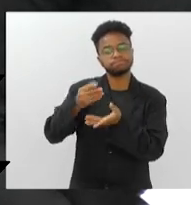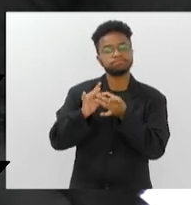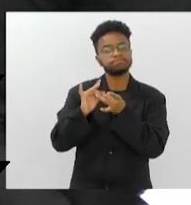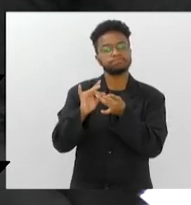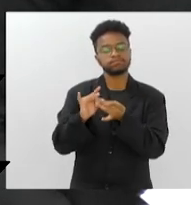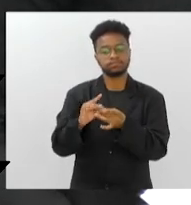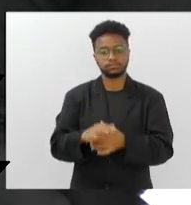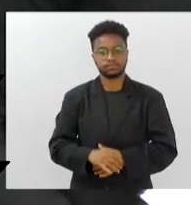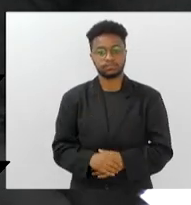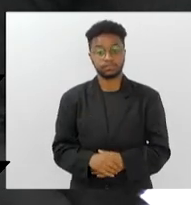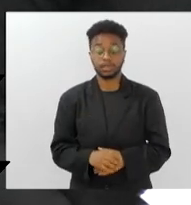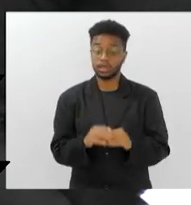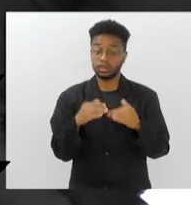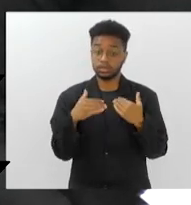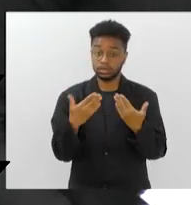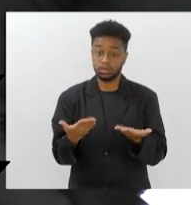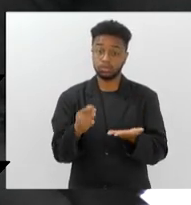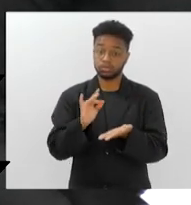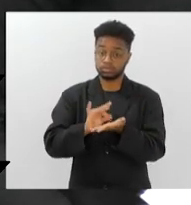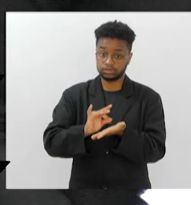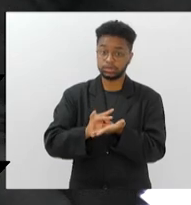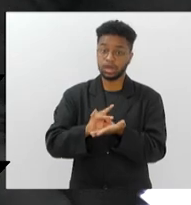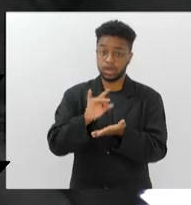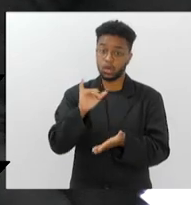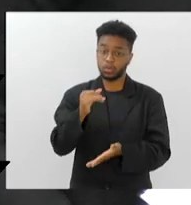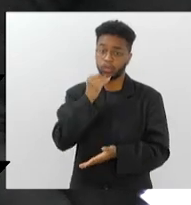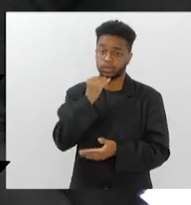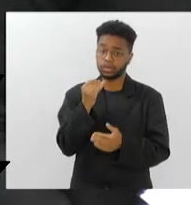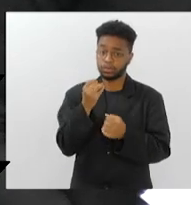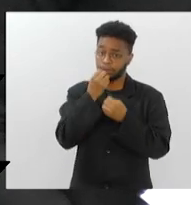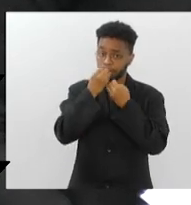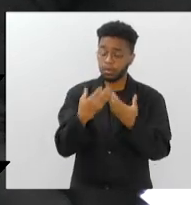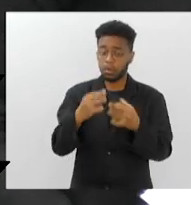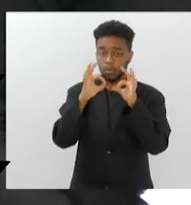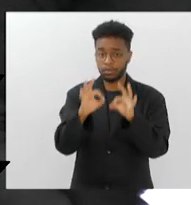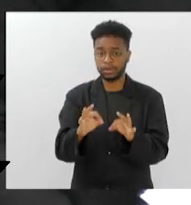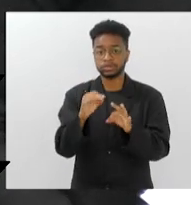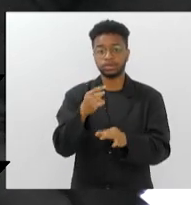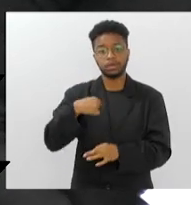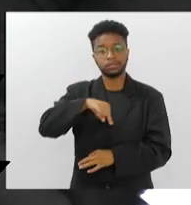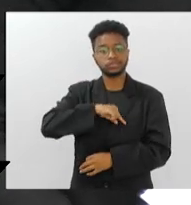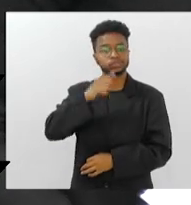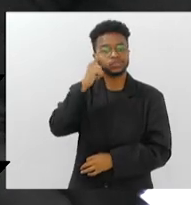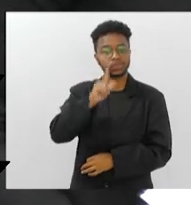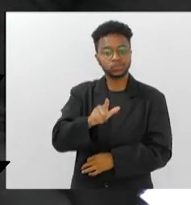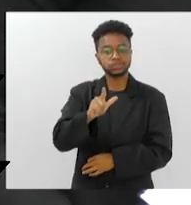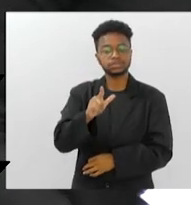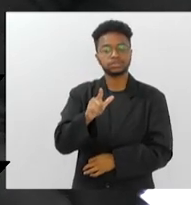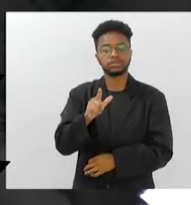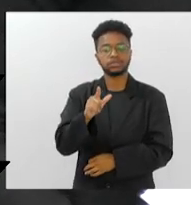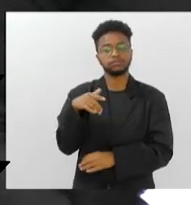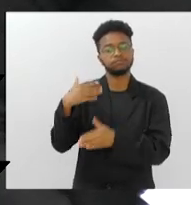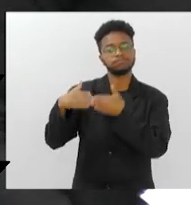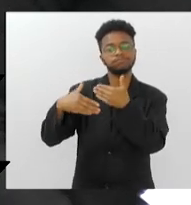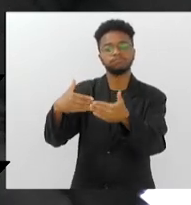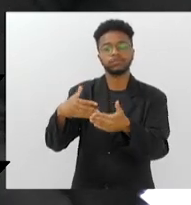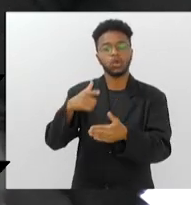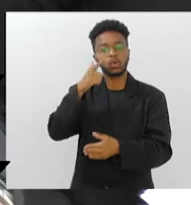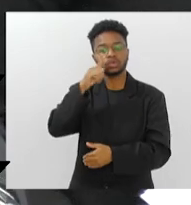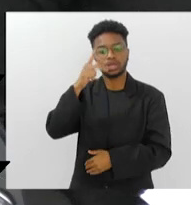sólida então de fato é uma oportunidade muito boa para termos cada vez mais essa esse desenvolvimento de